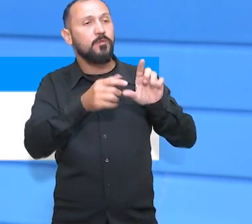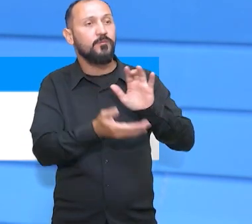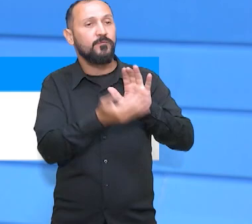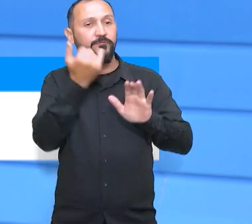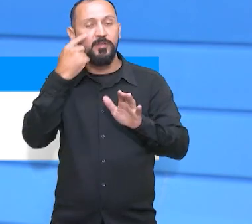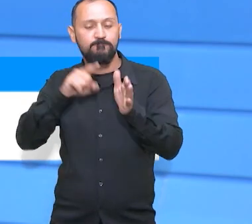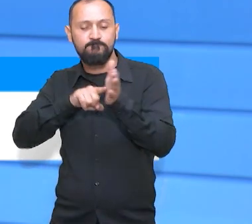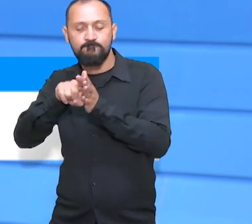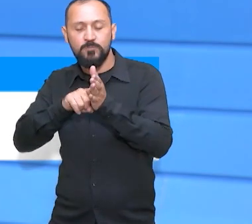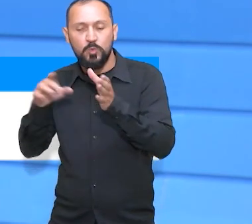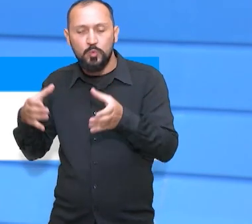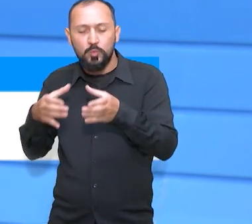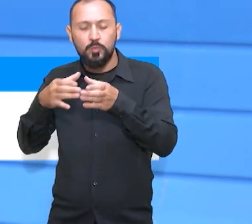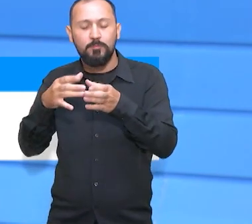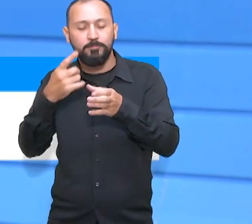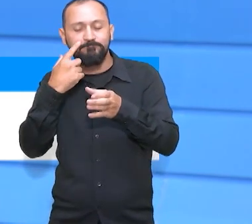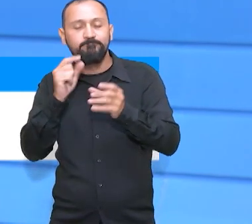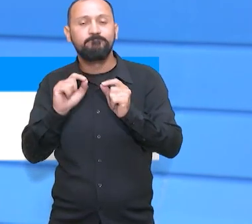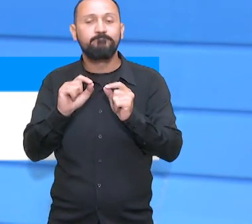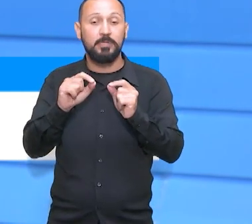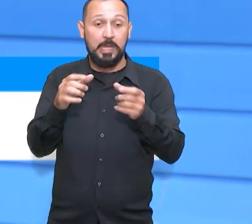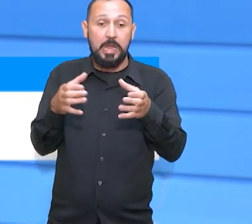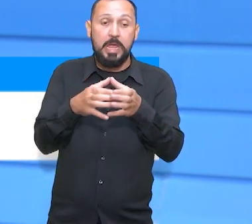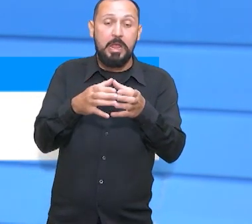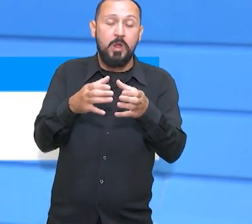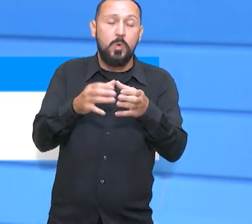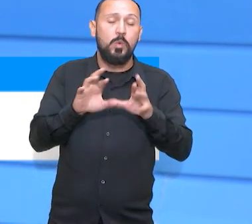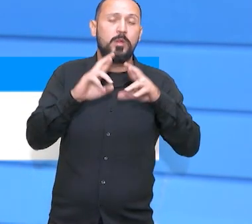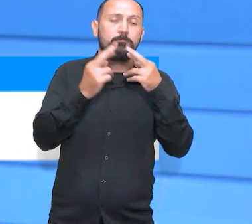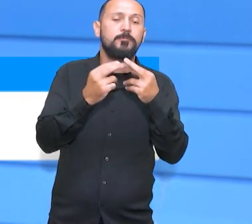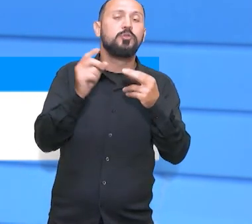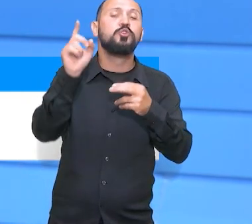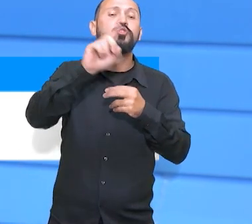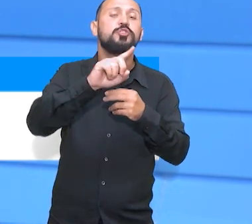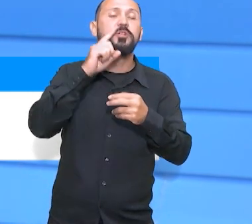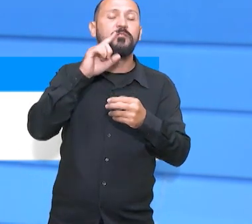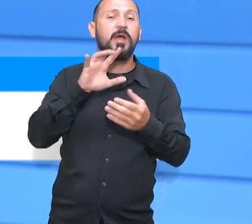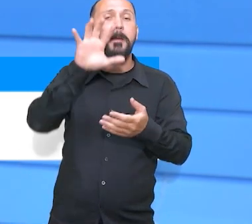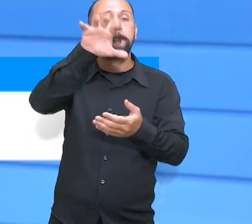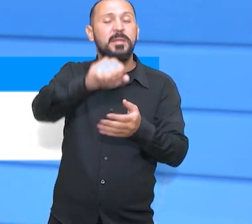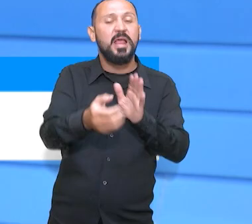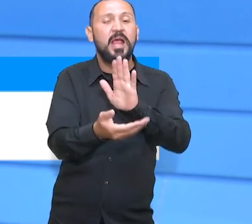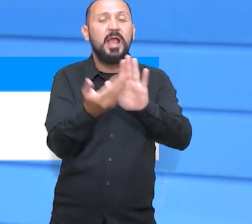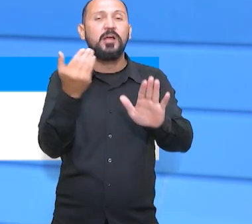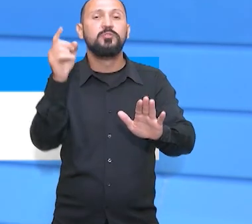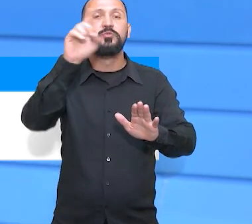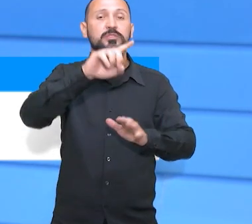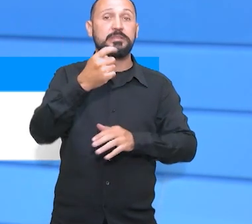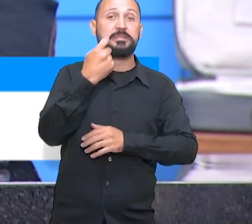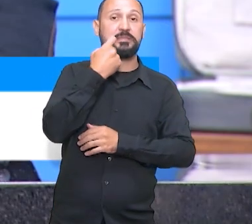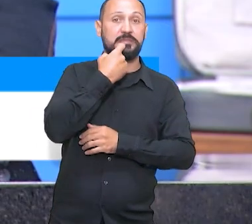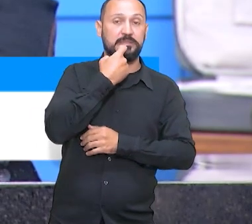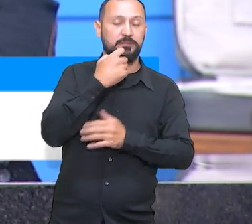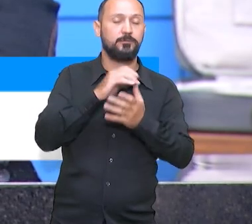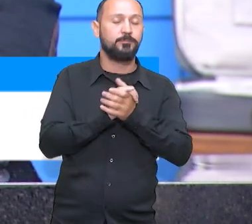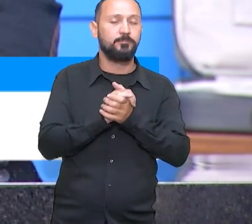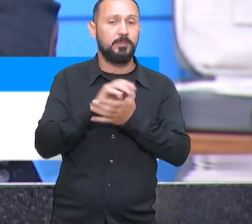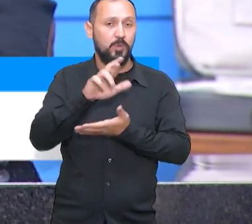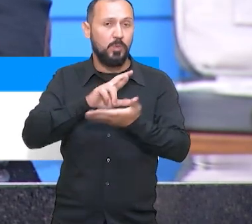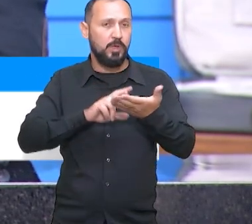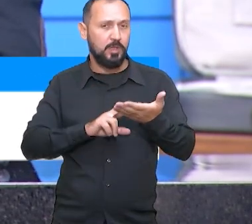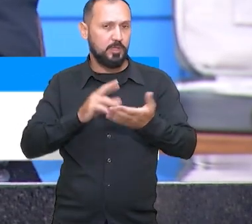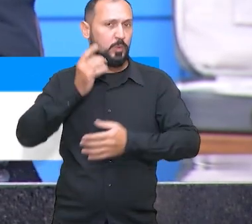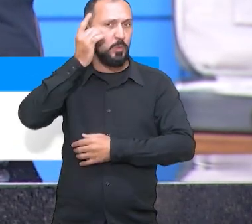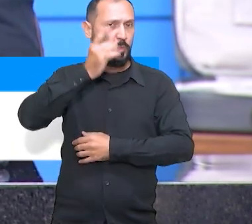equipe técnica do grupo. A reunião também definiu a data de colheita desses equipamentos, que deve acontecer na sexta-feira. Para o relator da